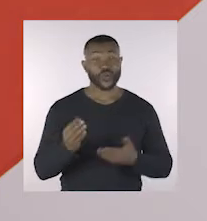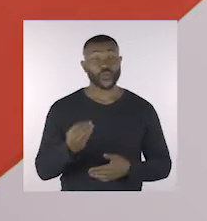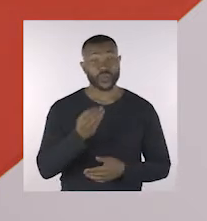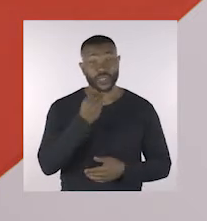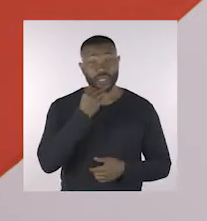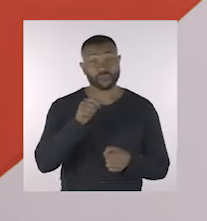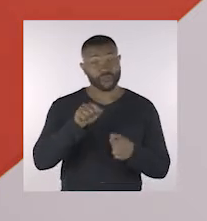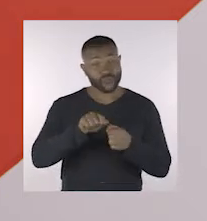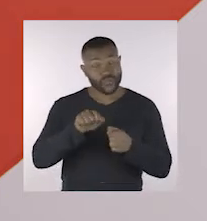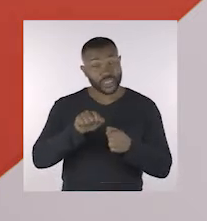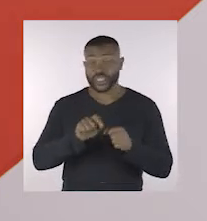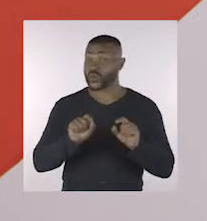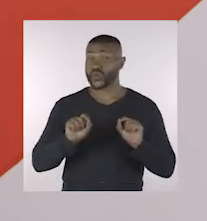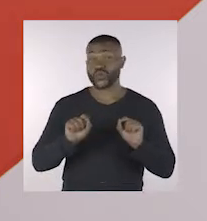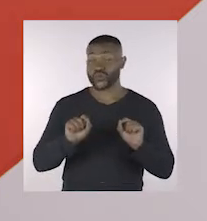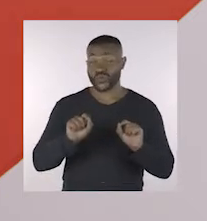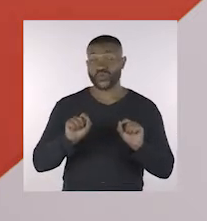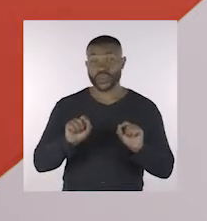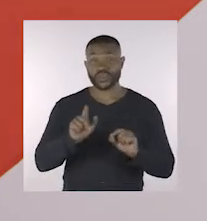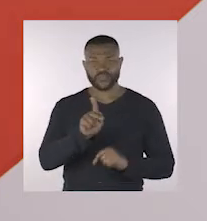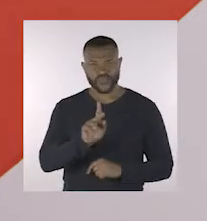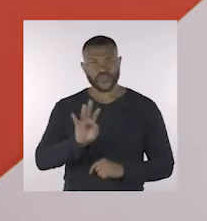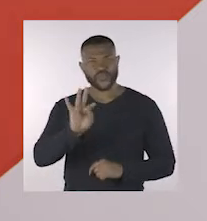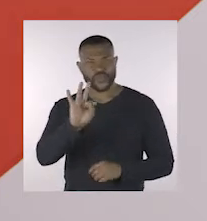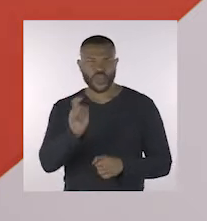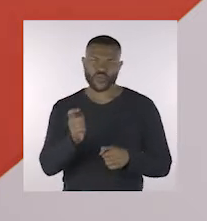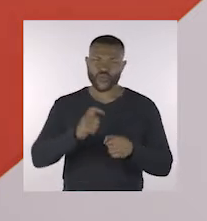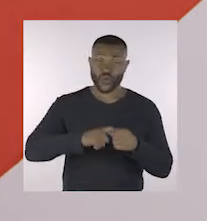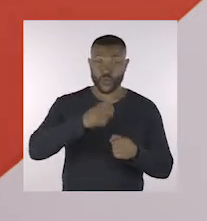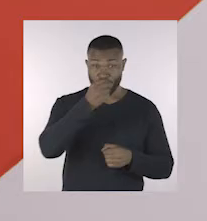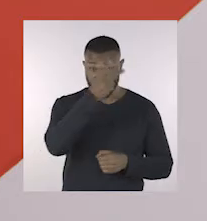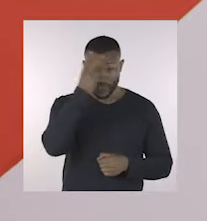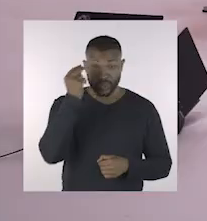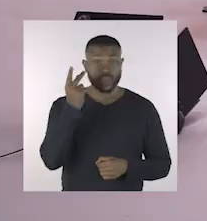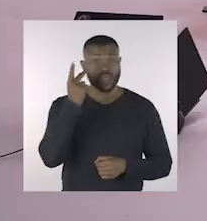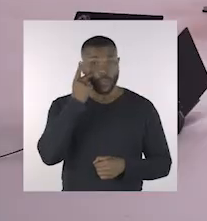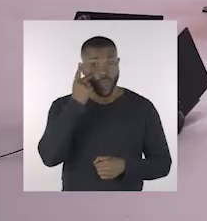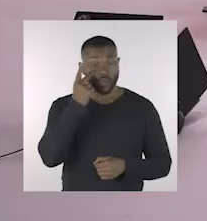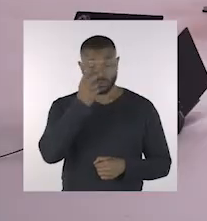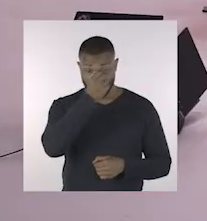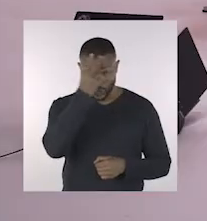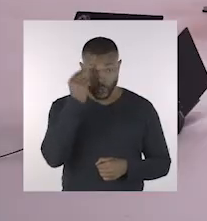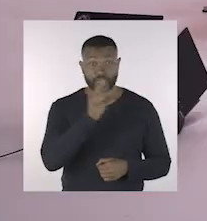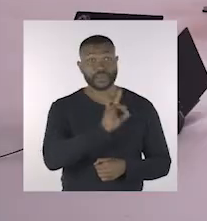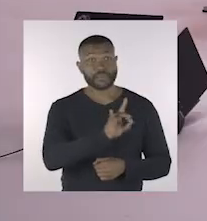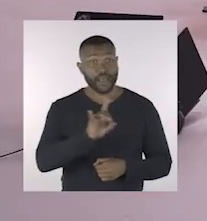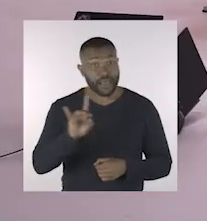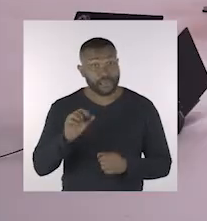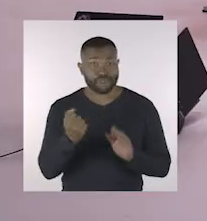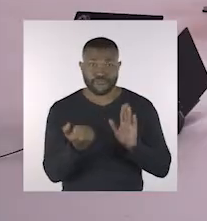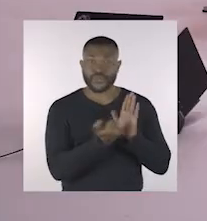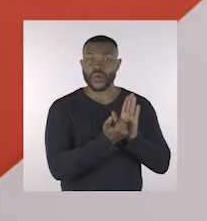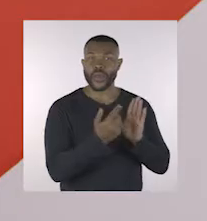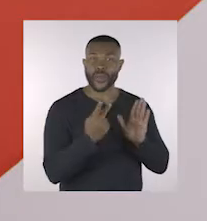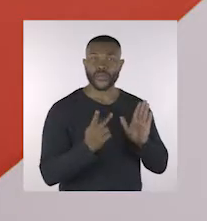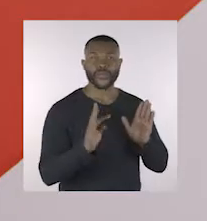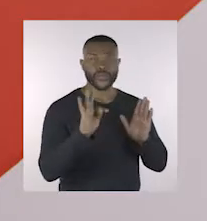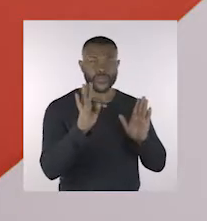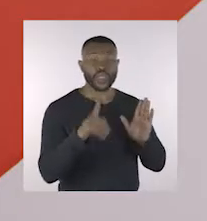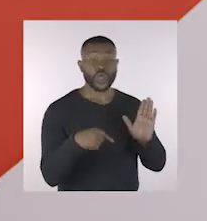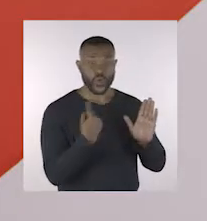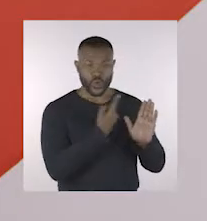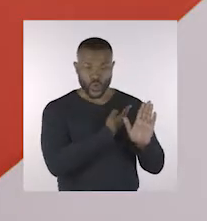agora oportunidade de fazer é aqui que o PT volte a governar cidade São Paulo cada o governo aqui o PT deixou marcas